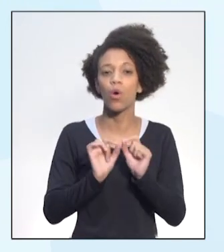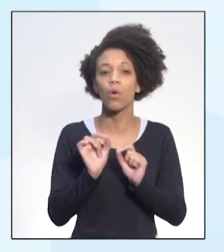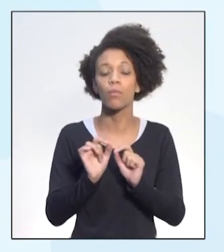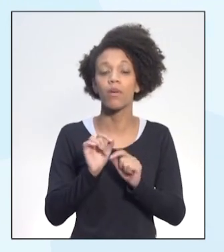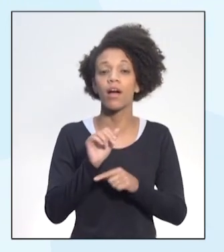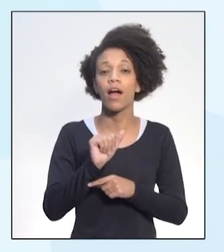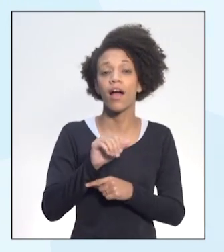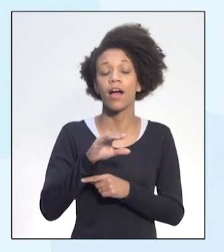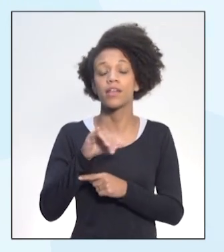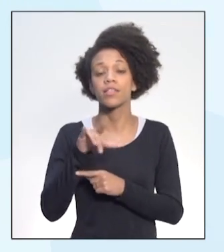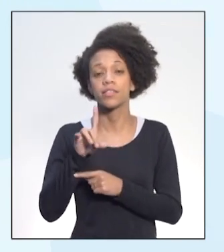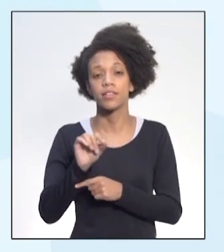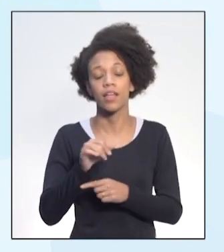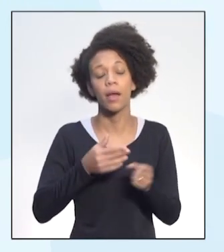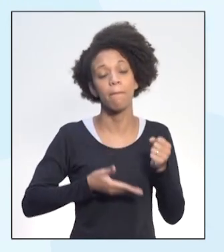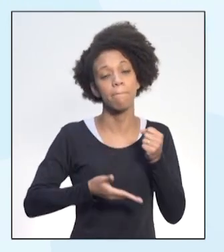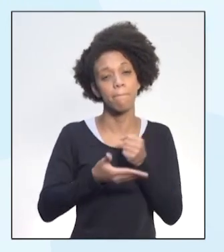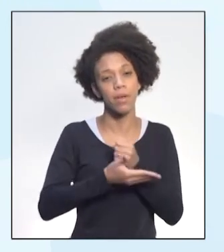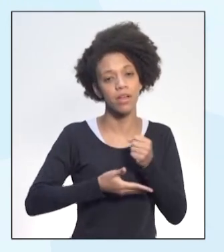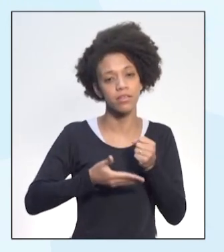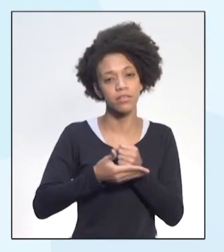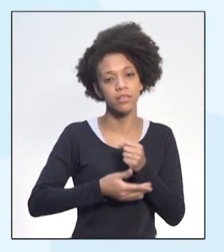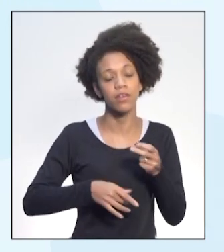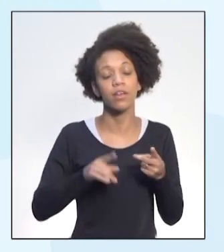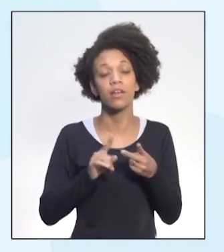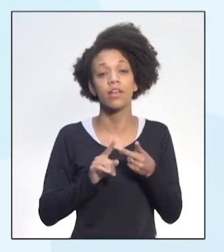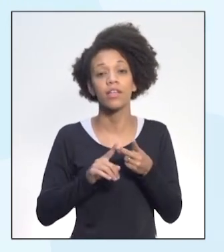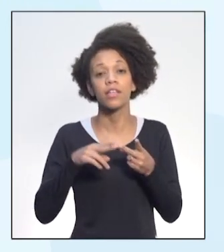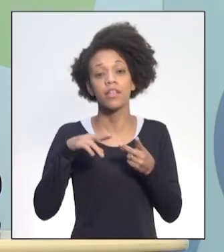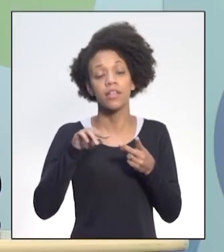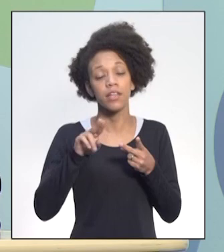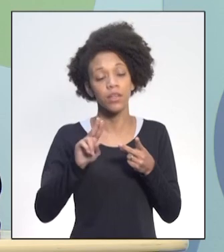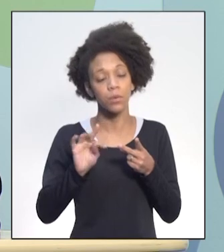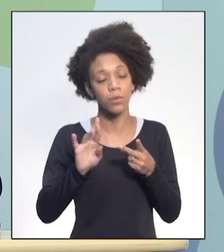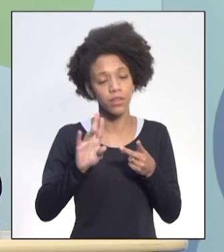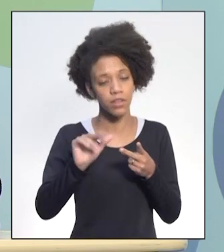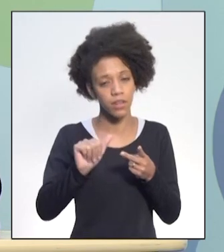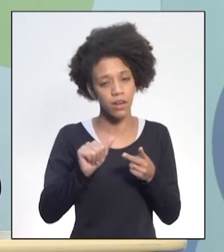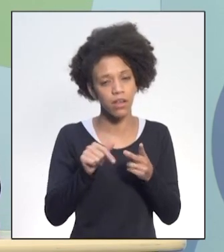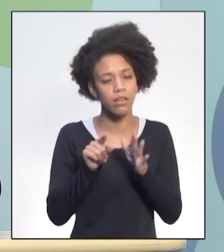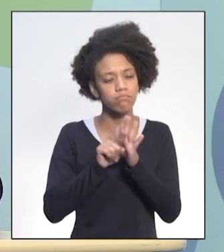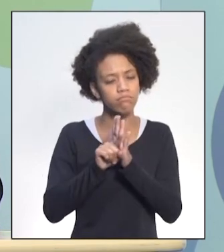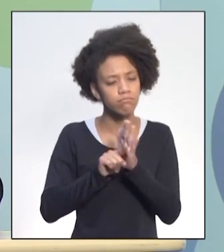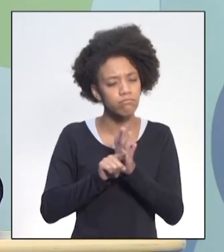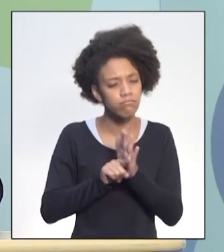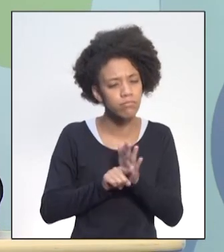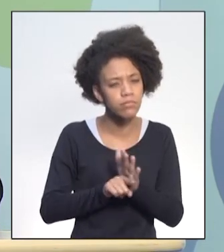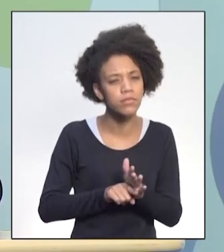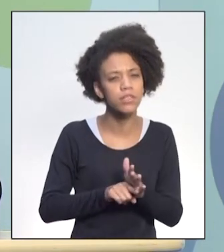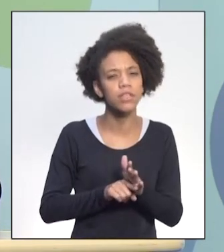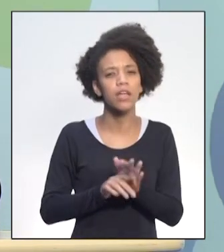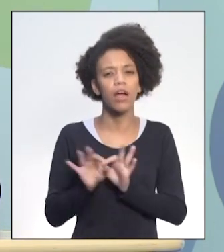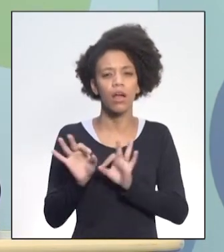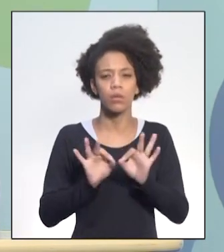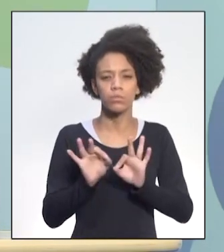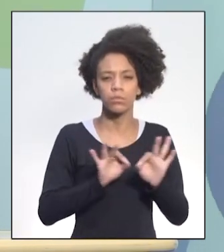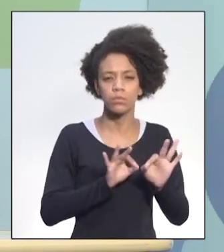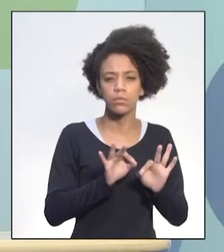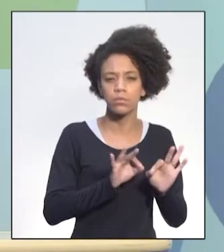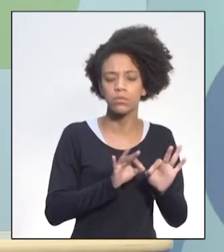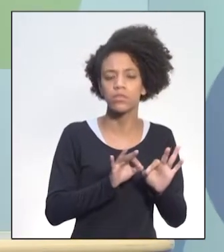ácidas, básicas e neutras a 25 graus Celsius. Investigar causas, elaborar e testar